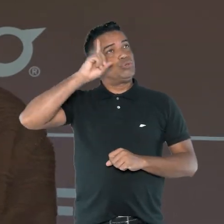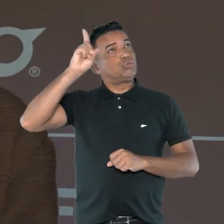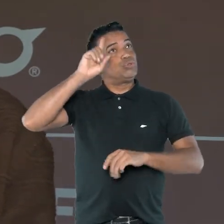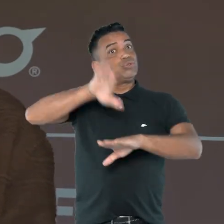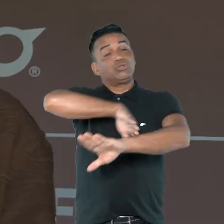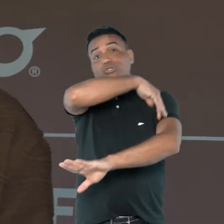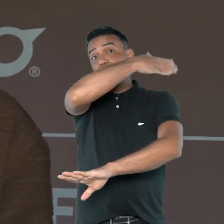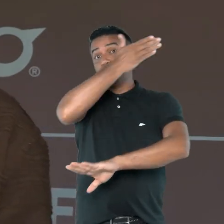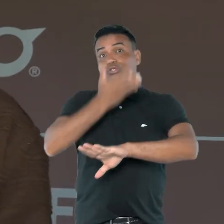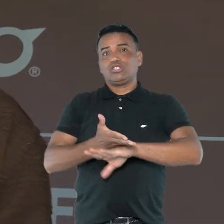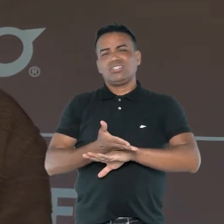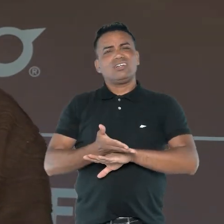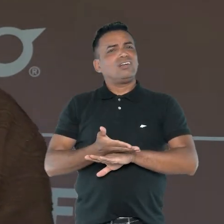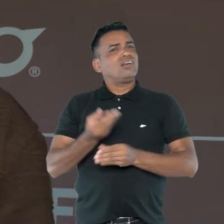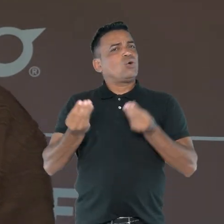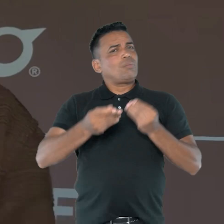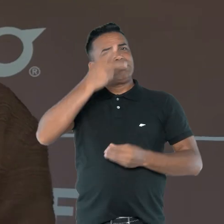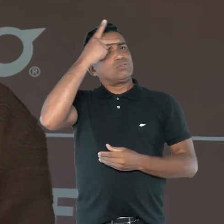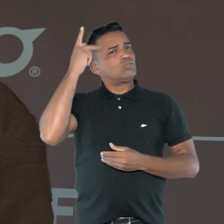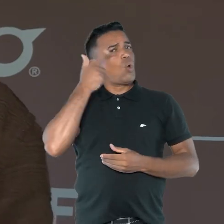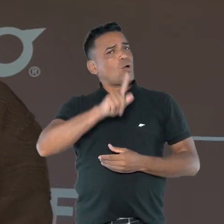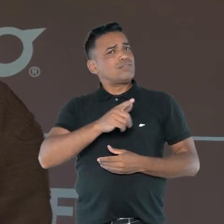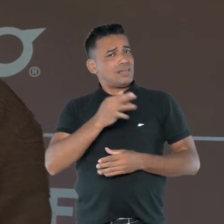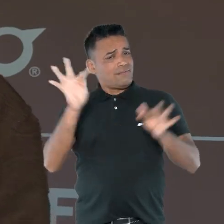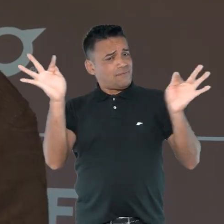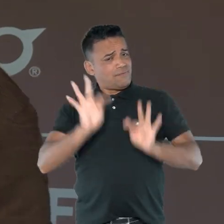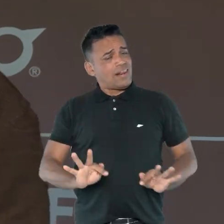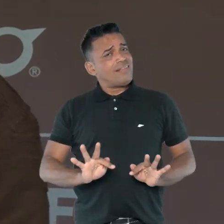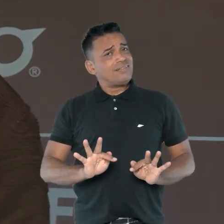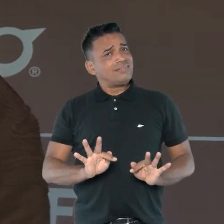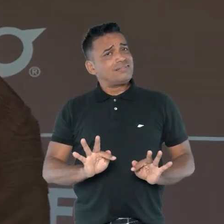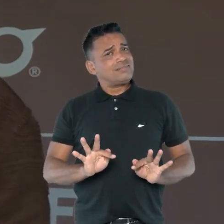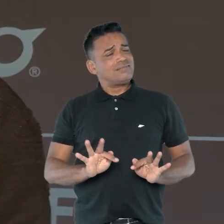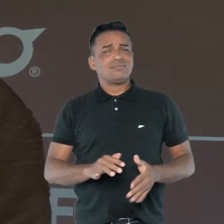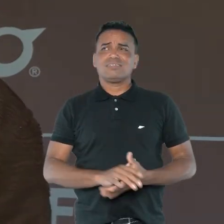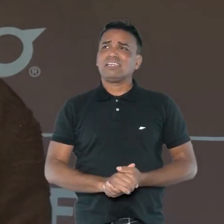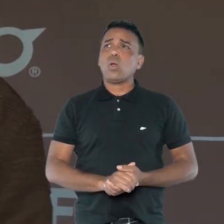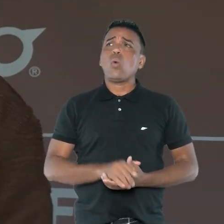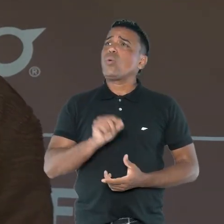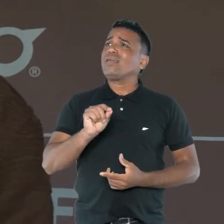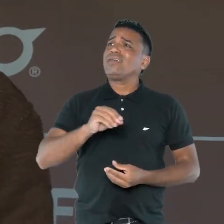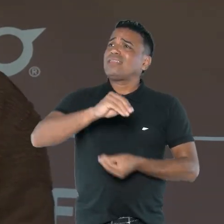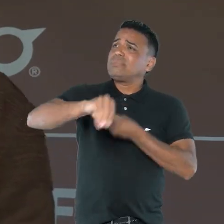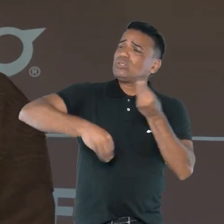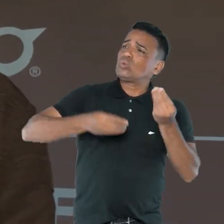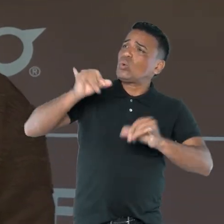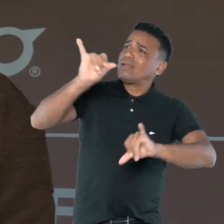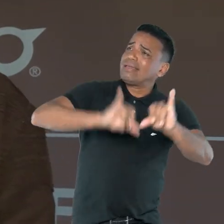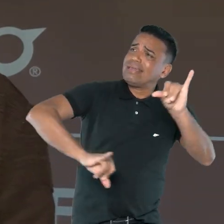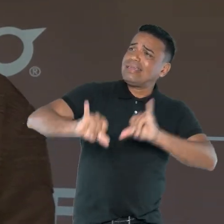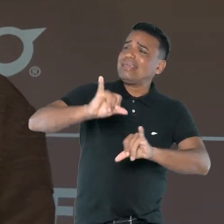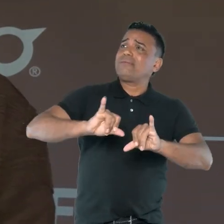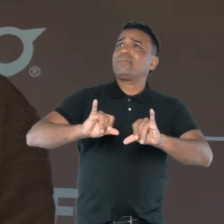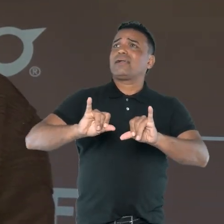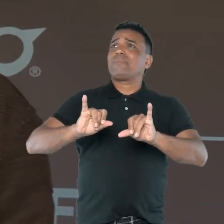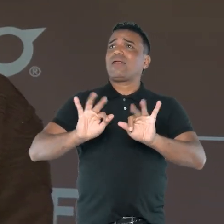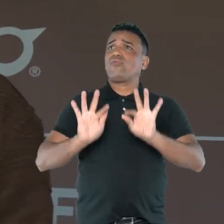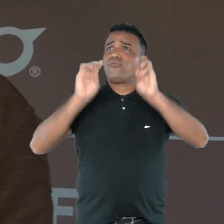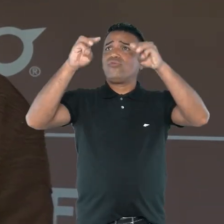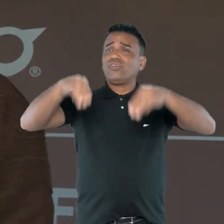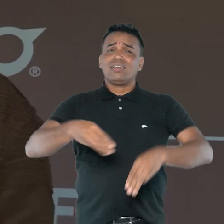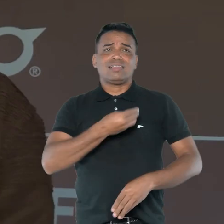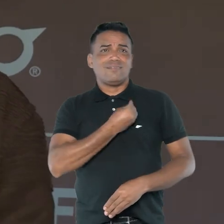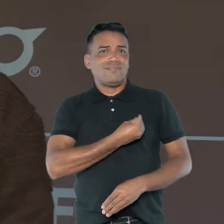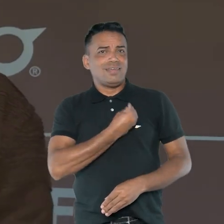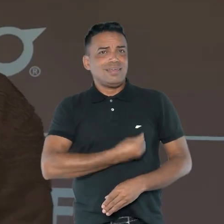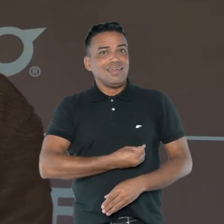o dia inteiro, todos os dias. Como as pessoas conseguem ser felizes assim? Qual é essa alquimia para se conduzir